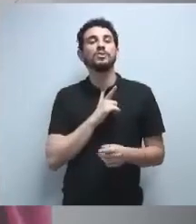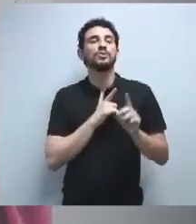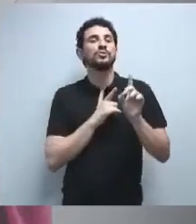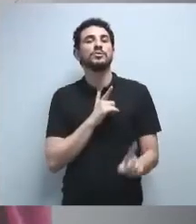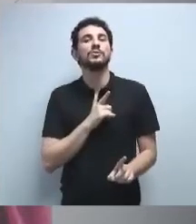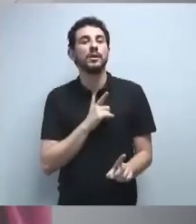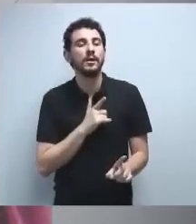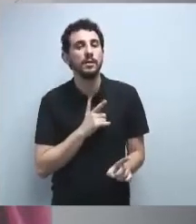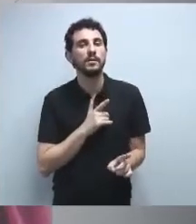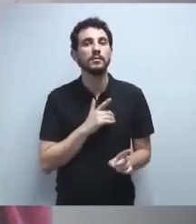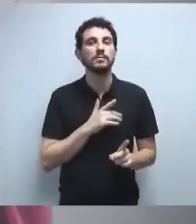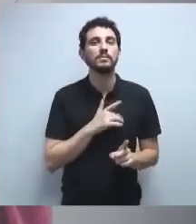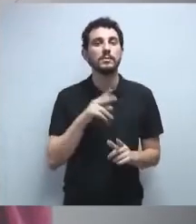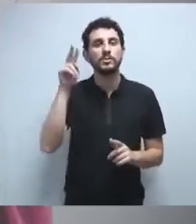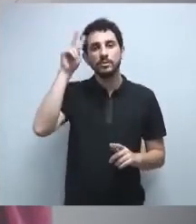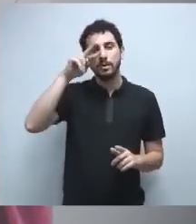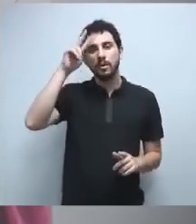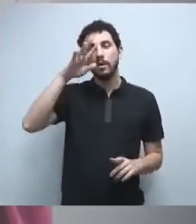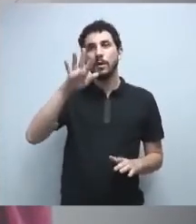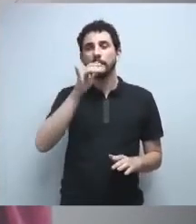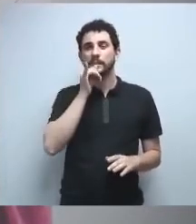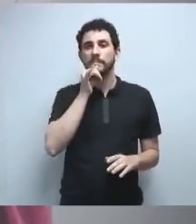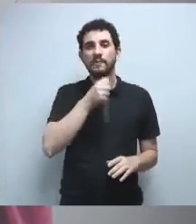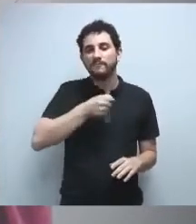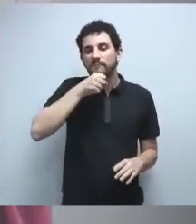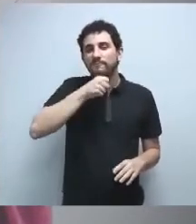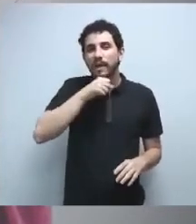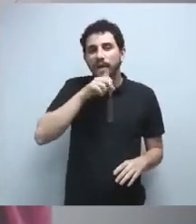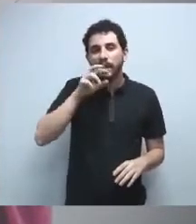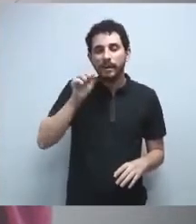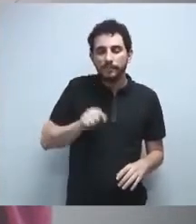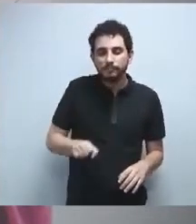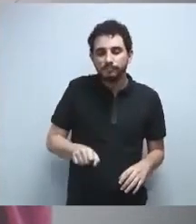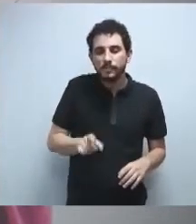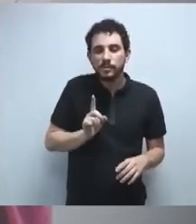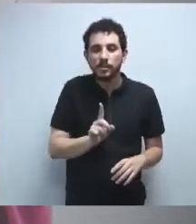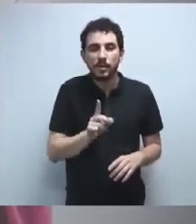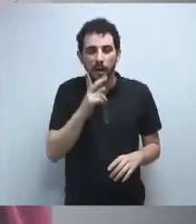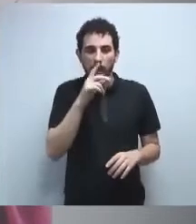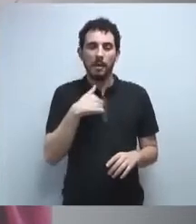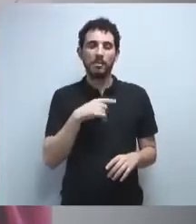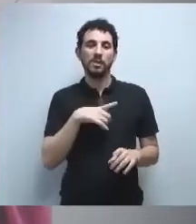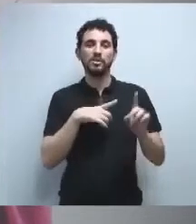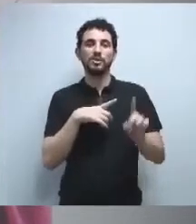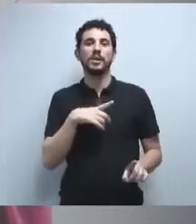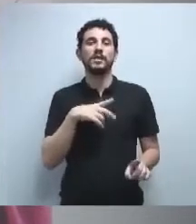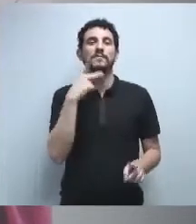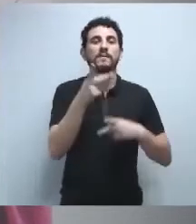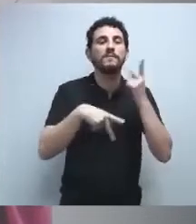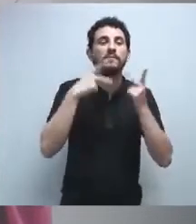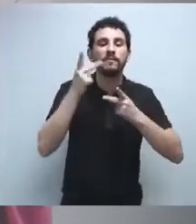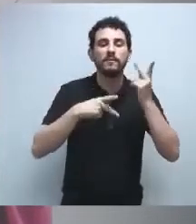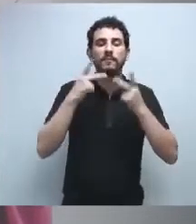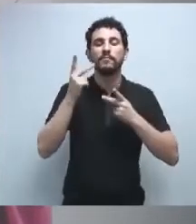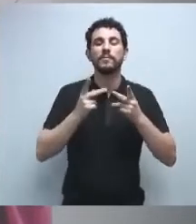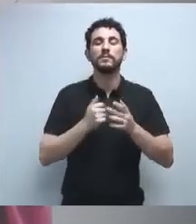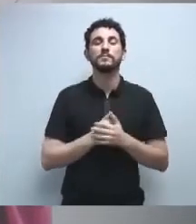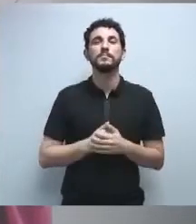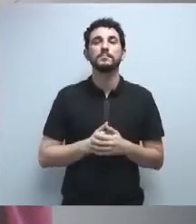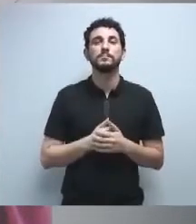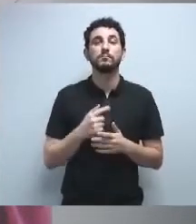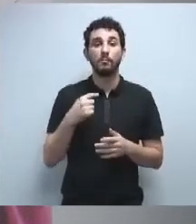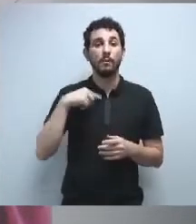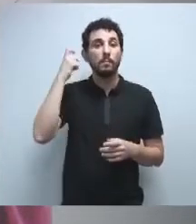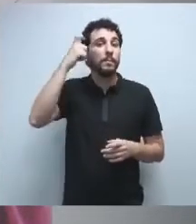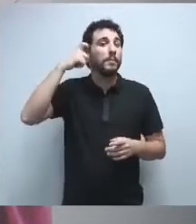é aquela história do do velhinho que chega e acha que tem direito de falar alguma coisa o que me